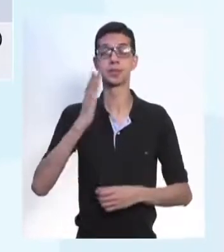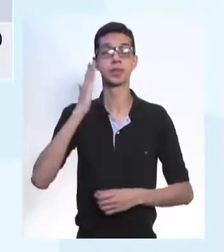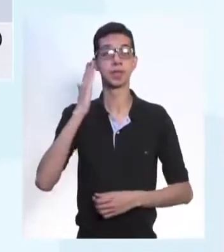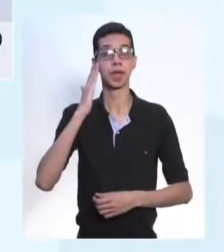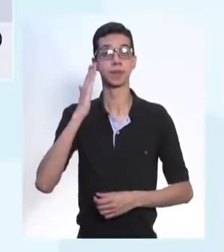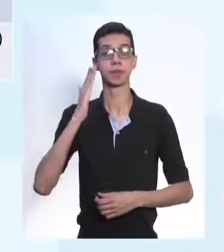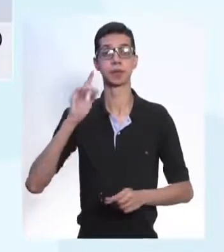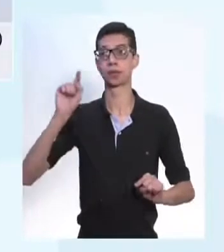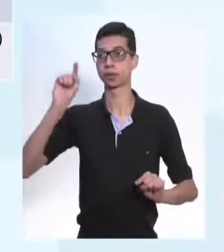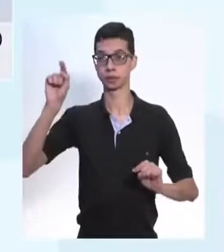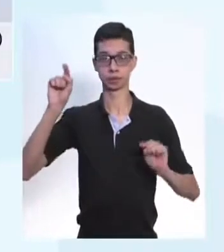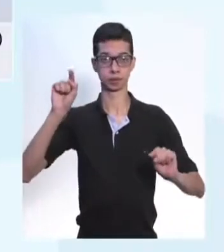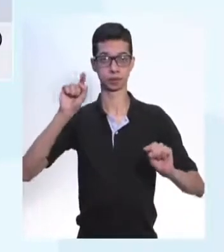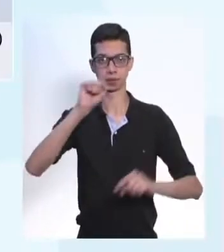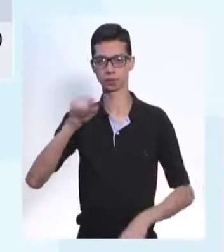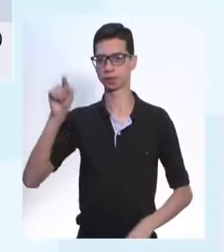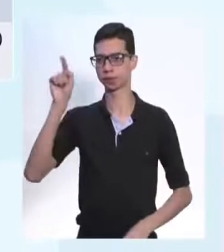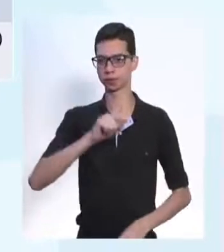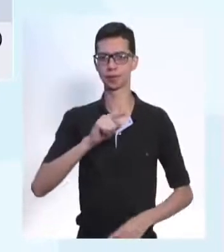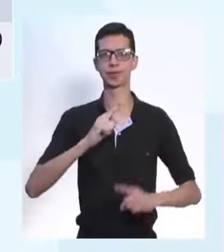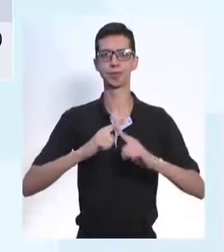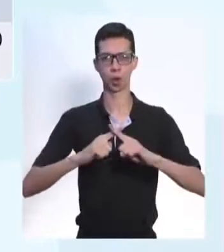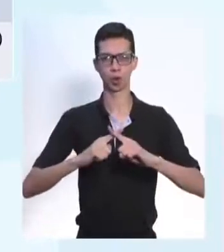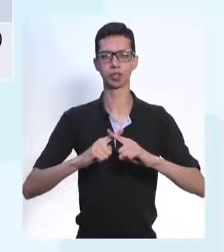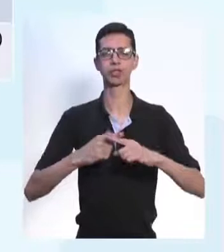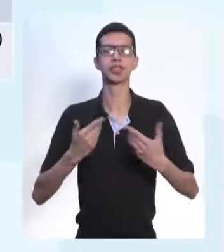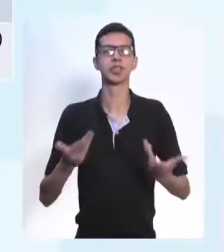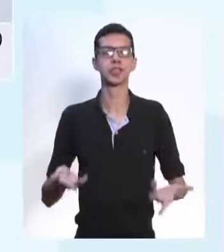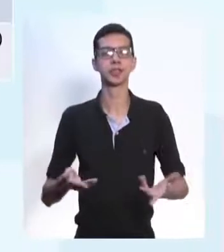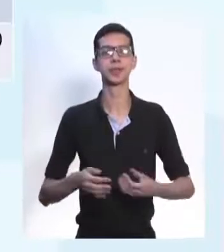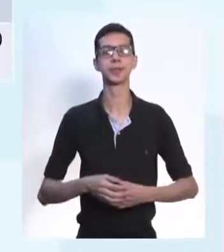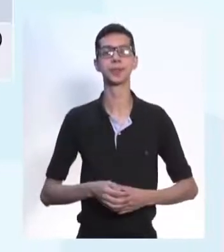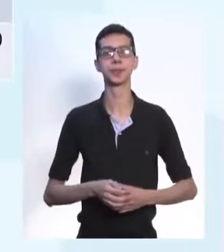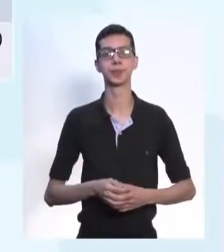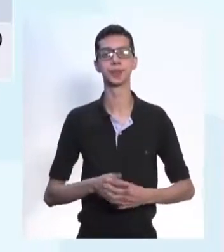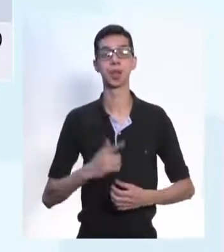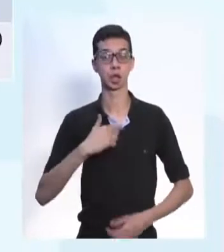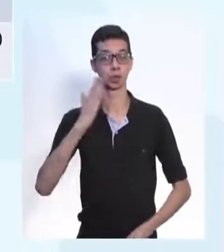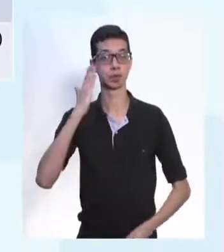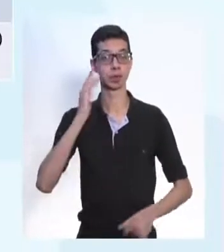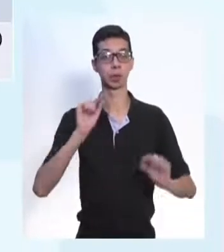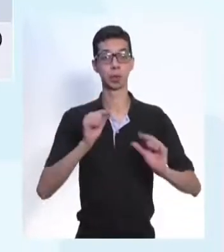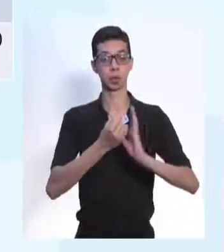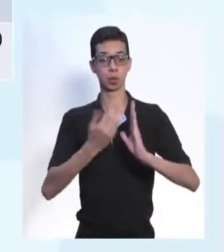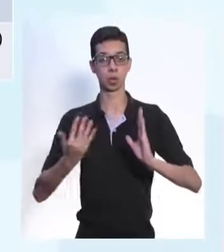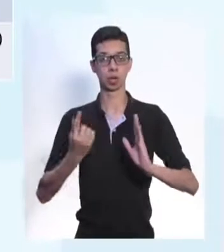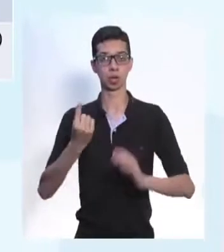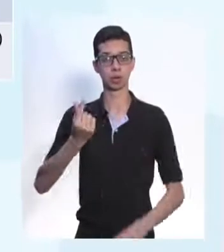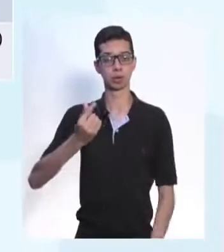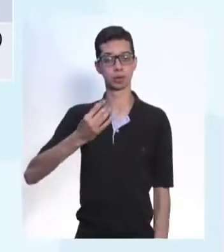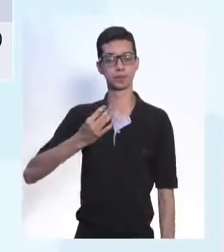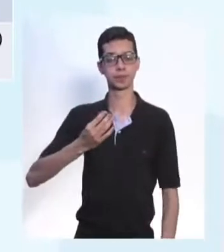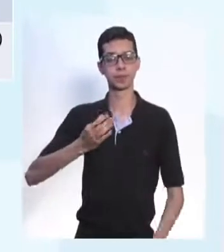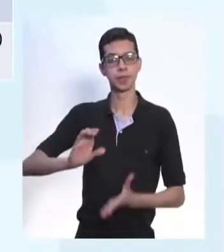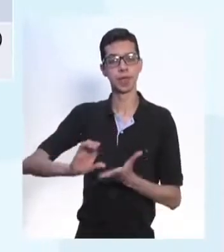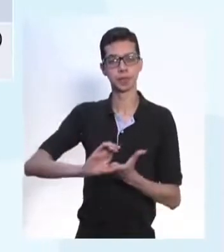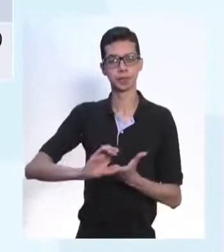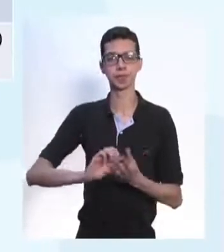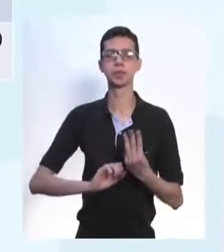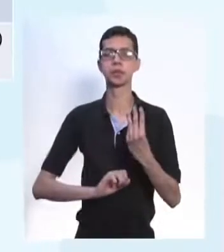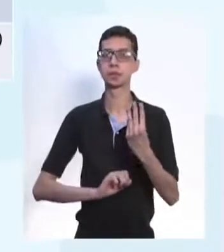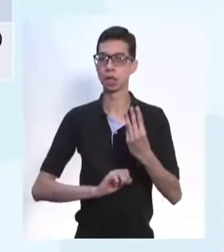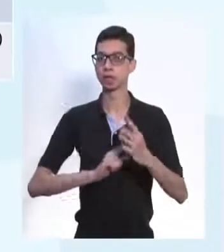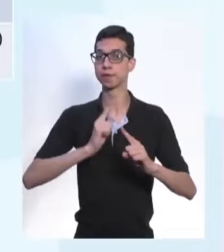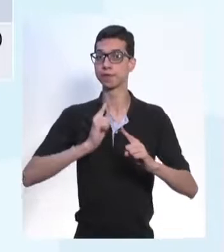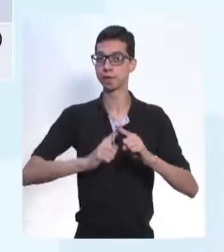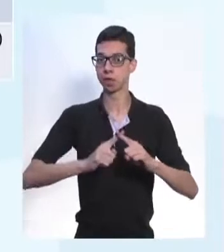extremos, eu chego na relação que o valor recebido vai ser 3 vezes a quantidade que eu